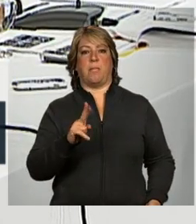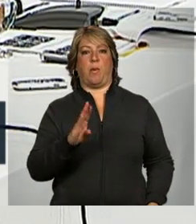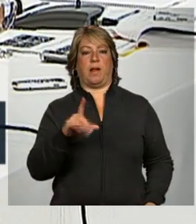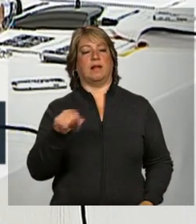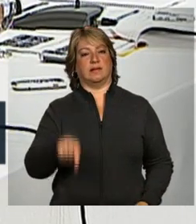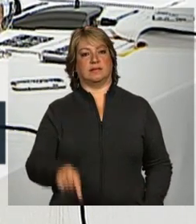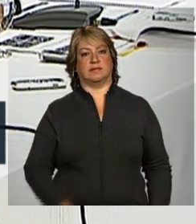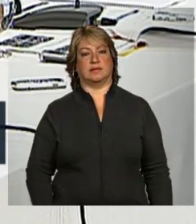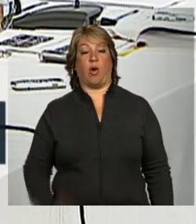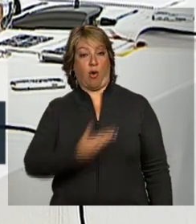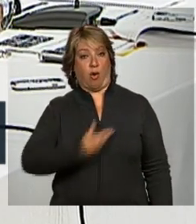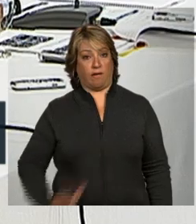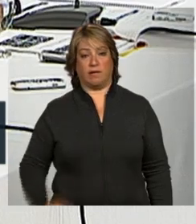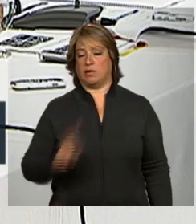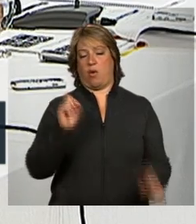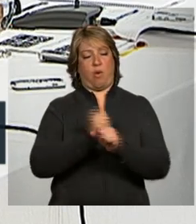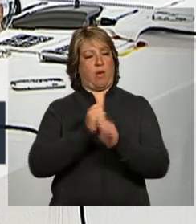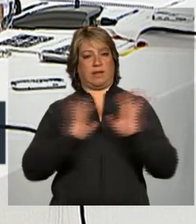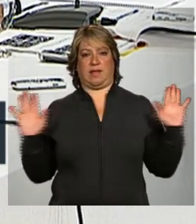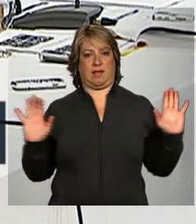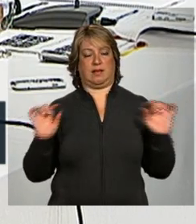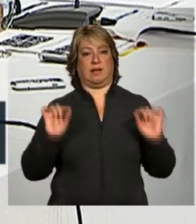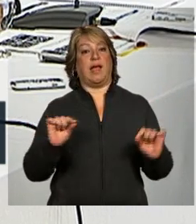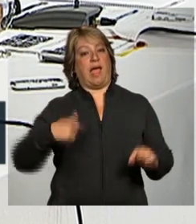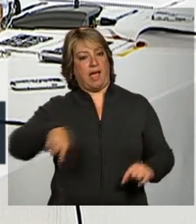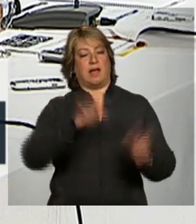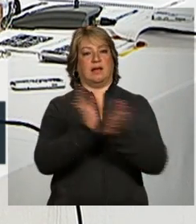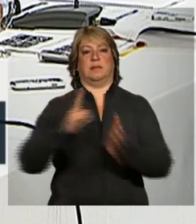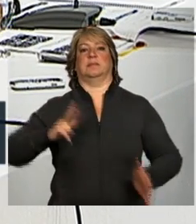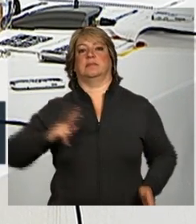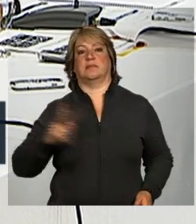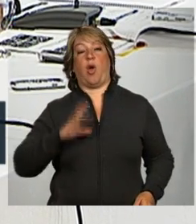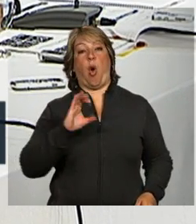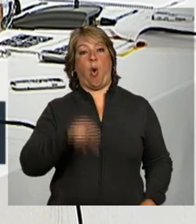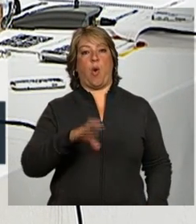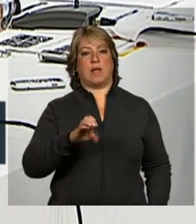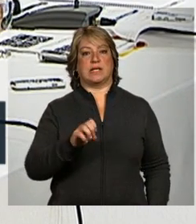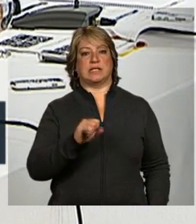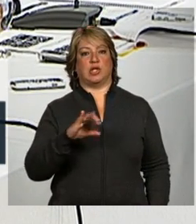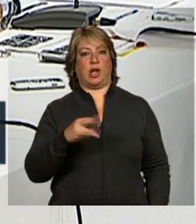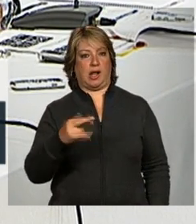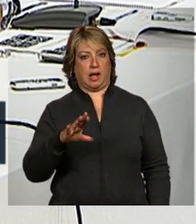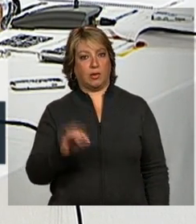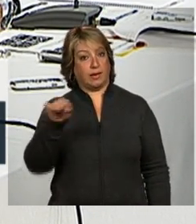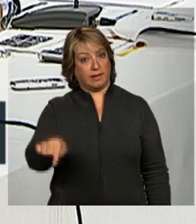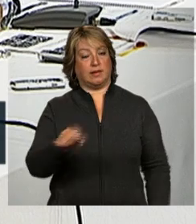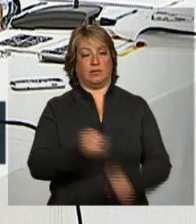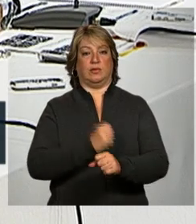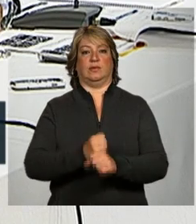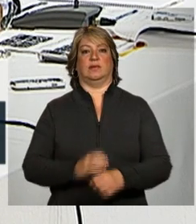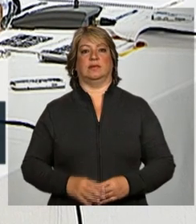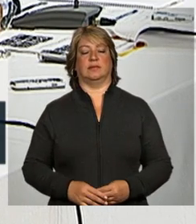dessa o governo não constrói nada não quem vai construir é a iniciativa privada é o concessionário